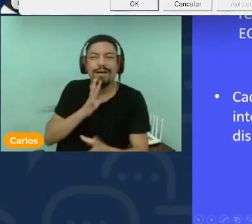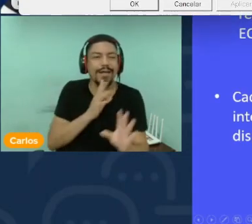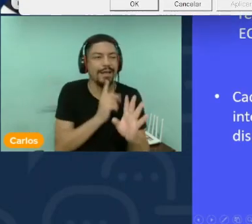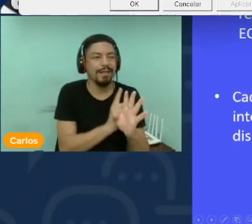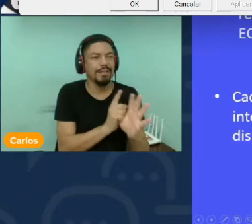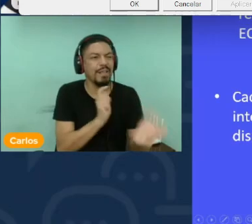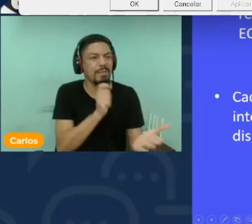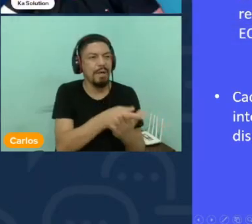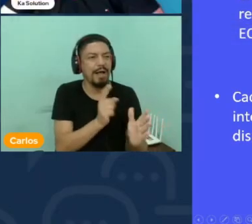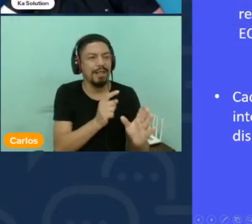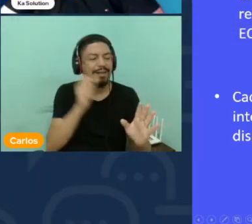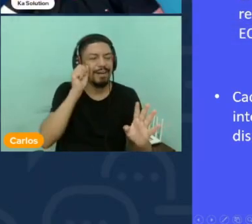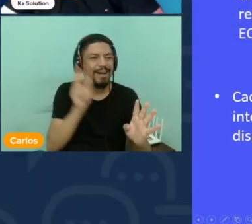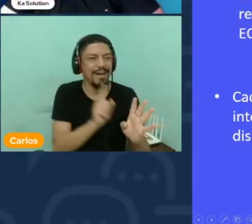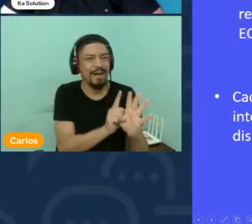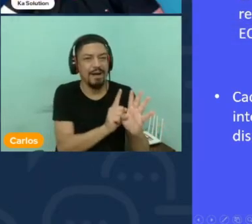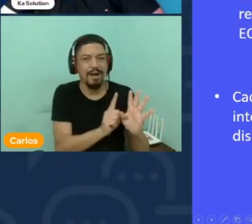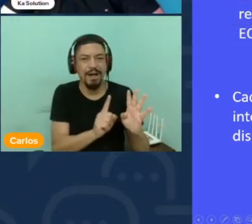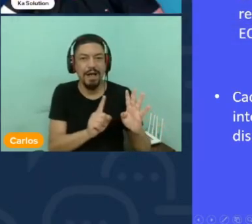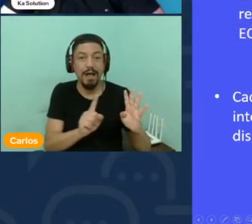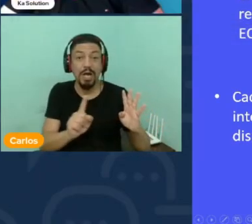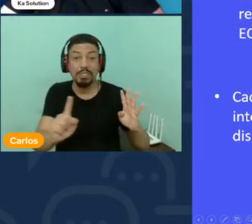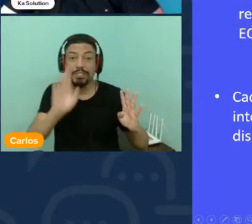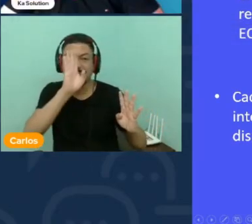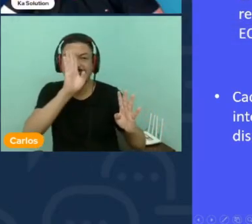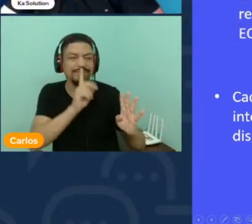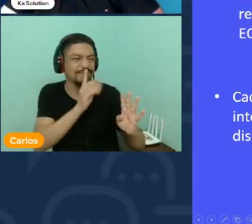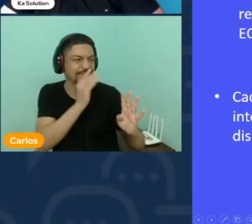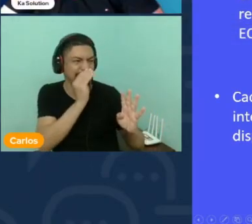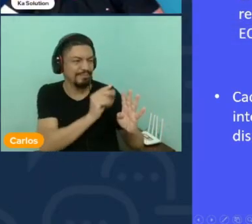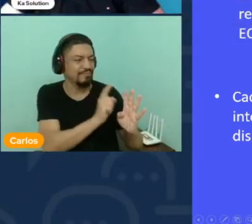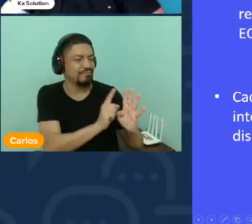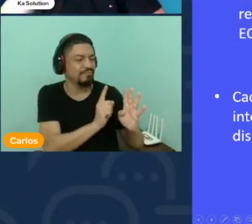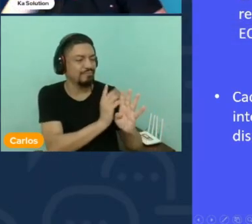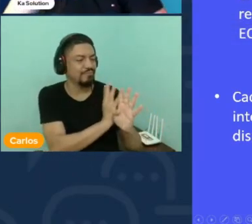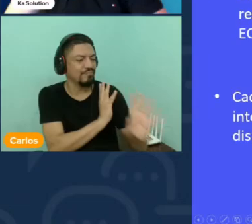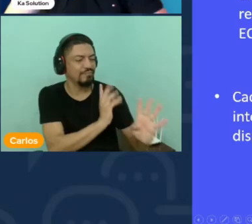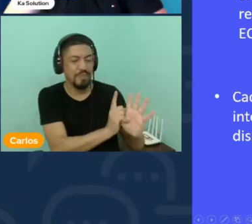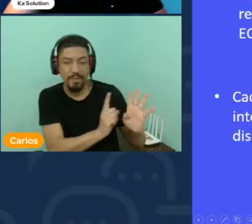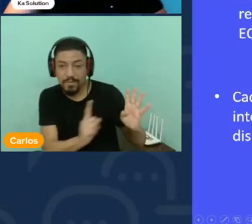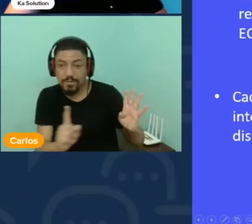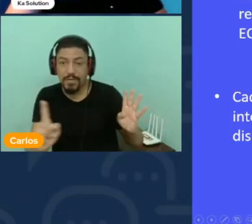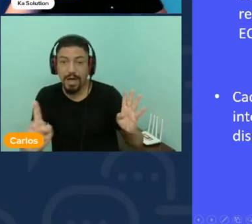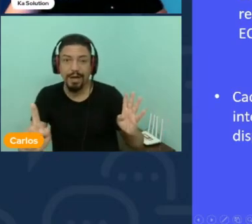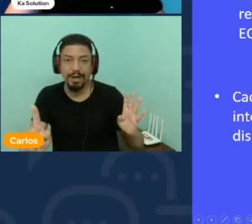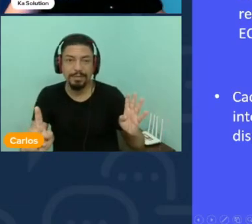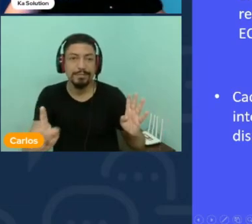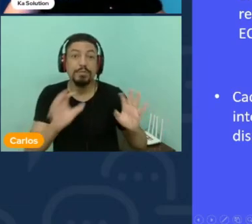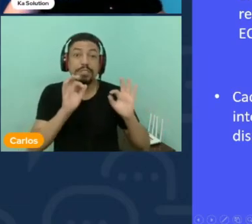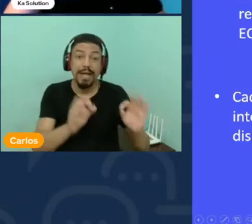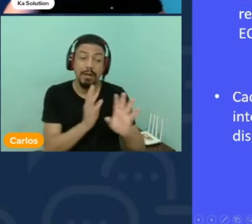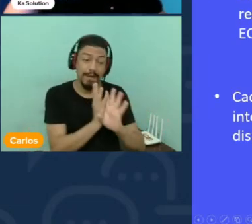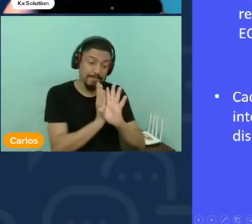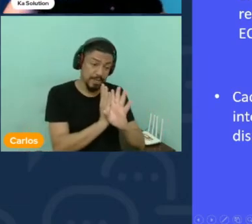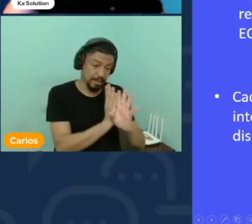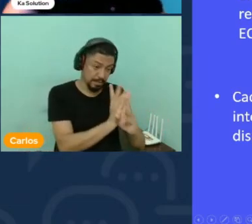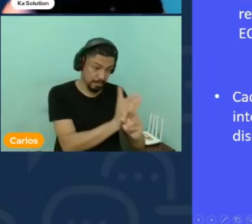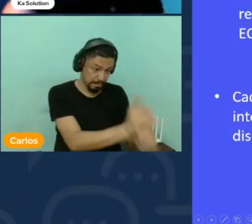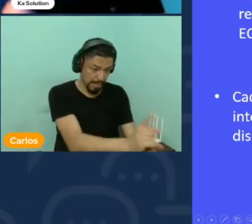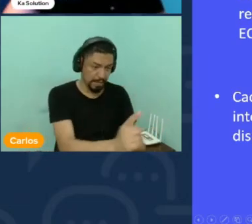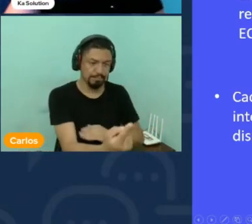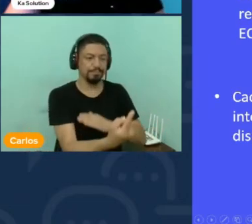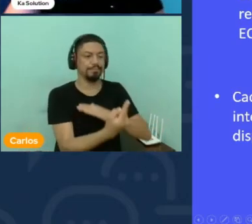legal. Ele deveria fazer para o caixa passar para o barista fazer o pedido, respeitar a ordem, a